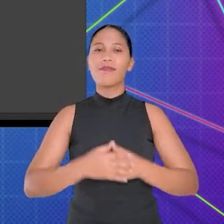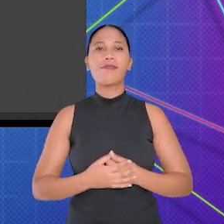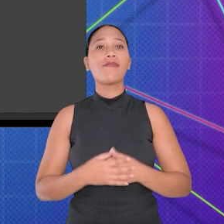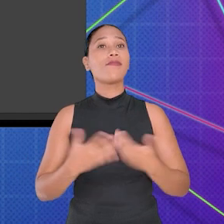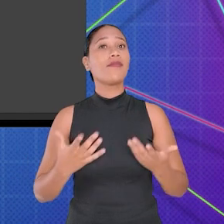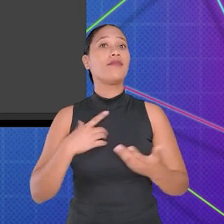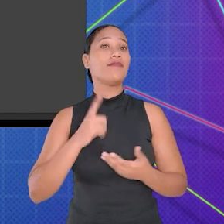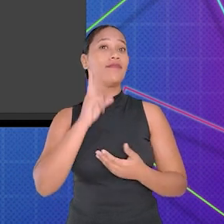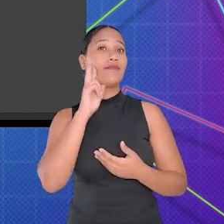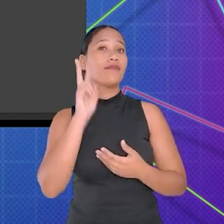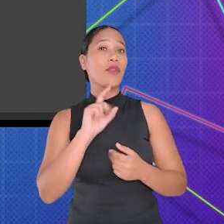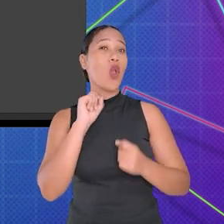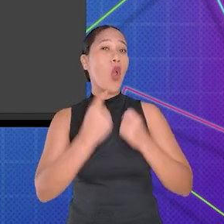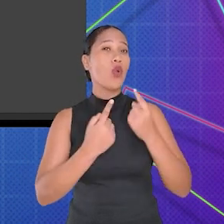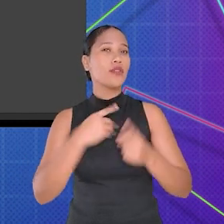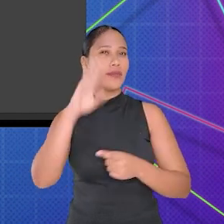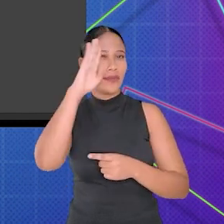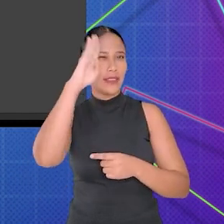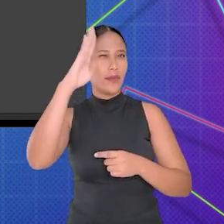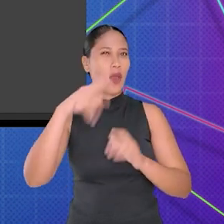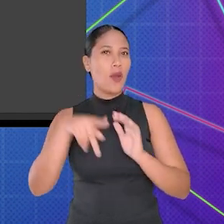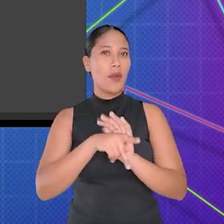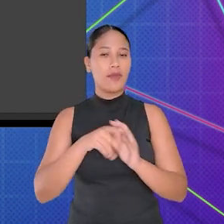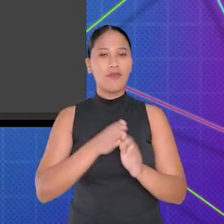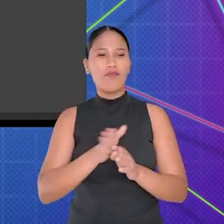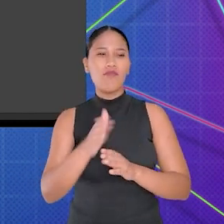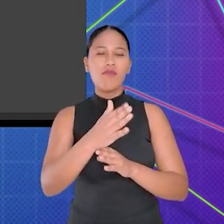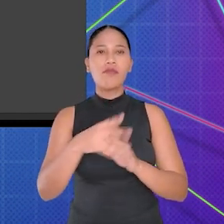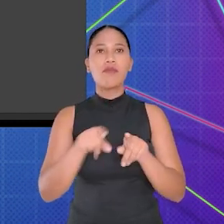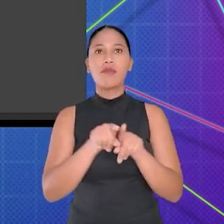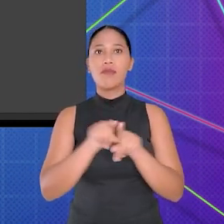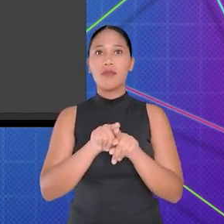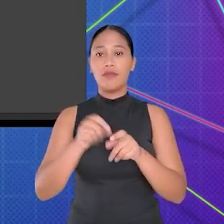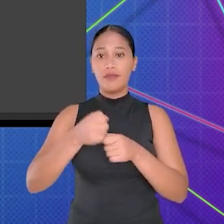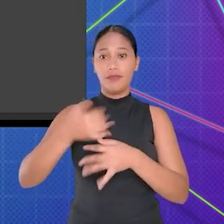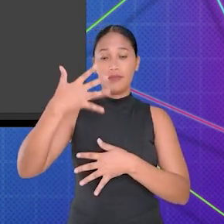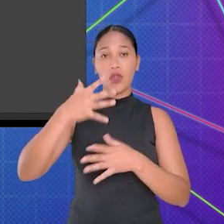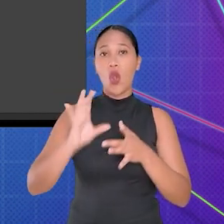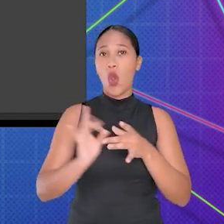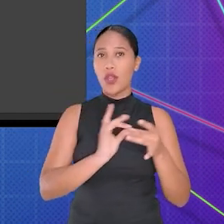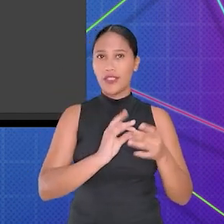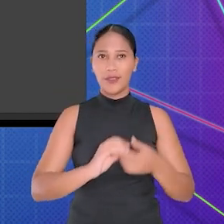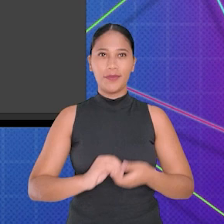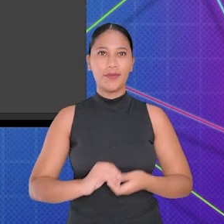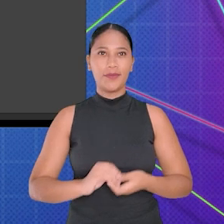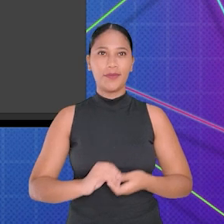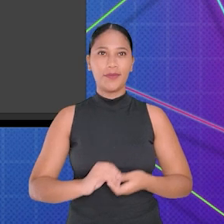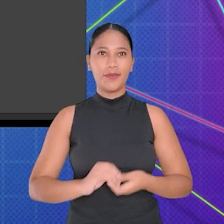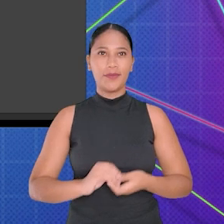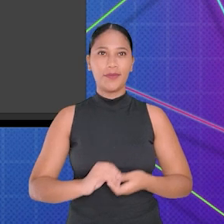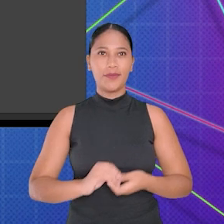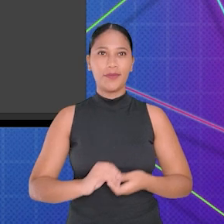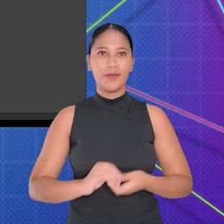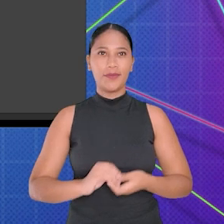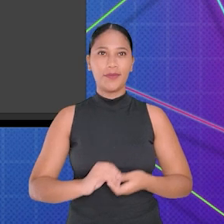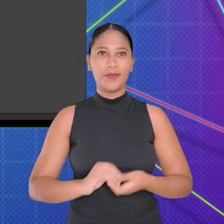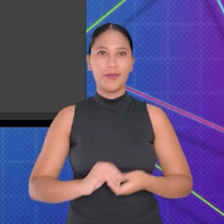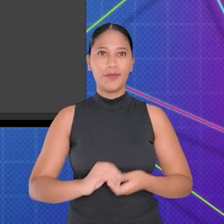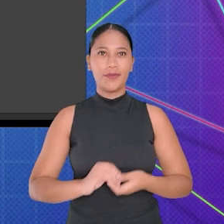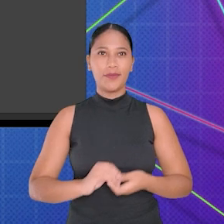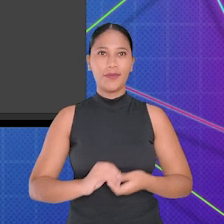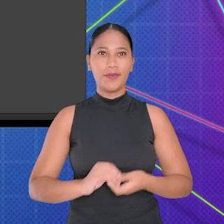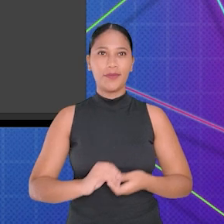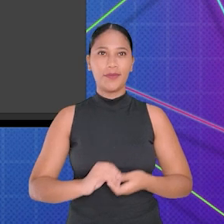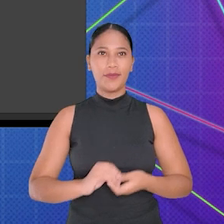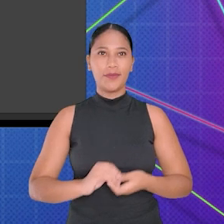eficiente. Aqui vamos ver alguns dos principais atalhos de teclado e menus contextuais do Blender. Compartilhamento de tela. A